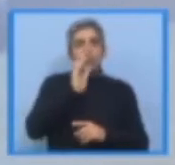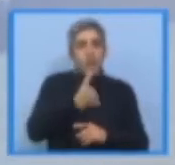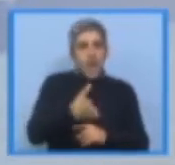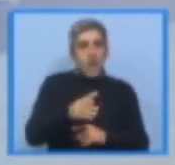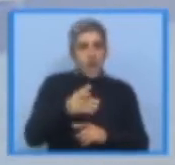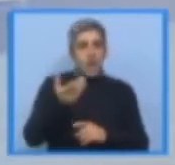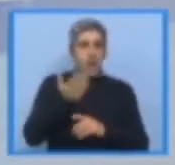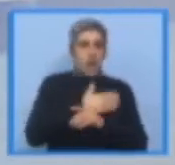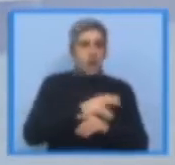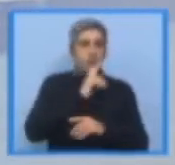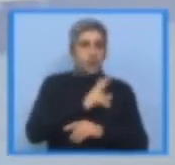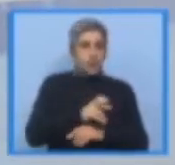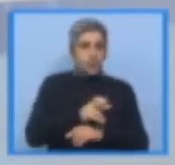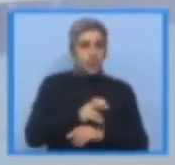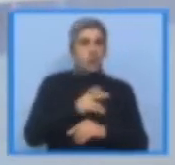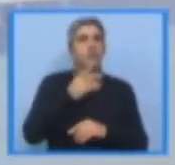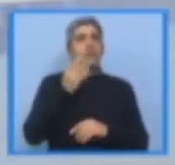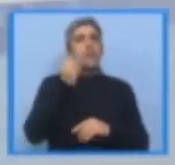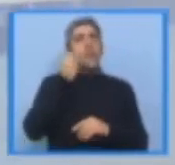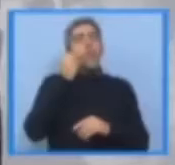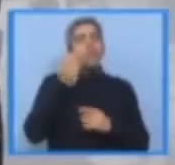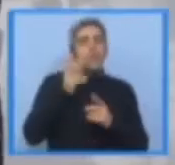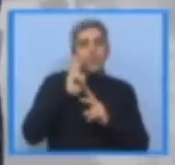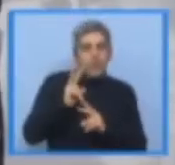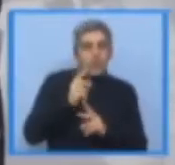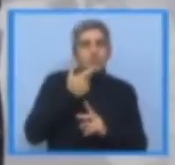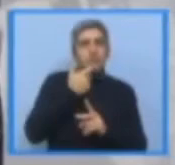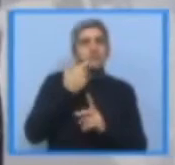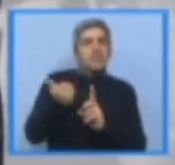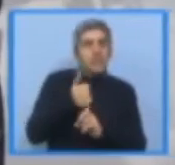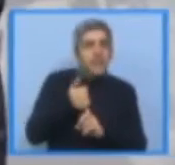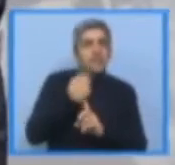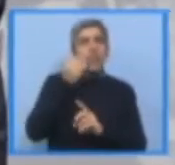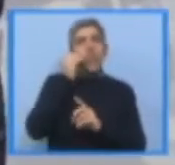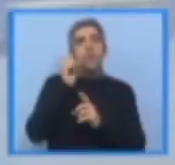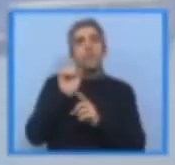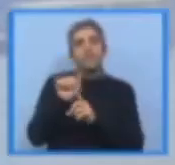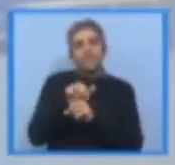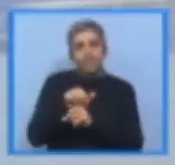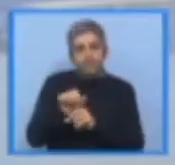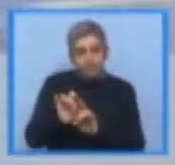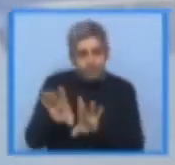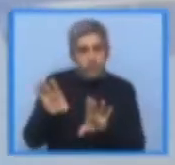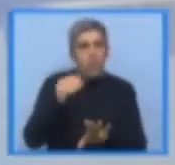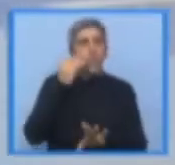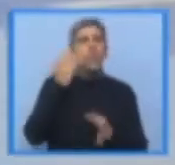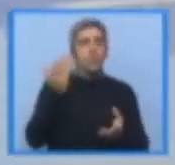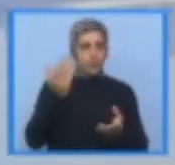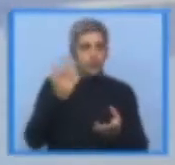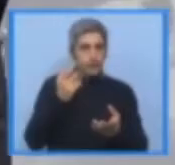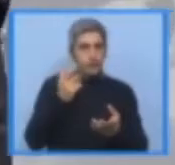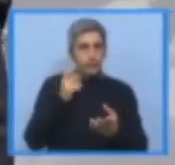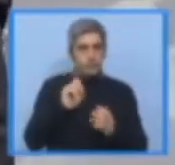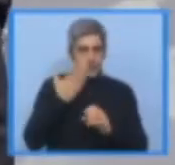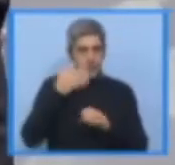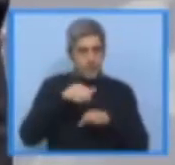agora como podemos reconhecê-las e erradicá-las. E essa muralha, esbater essa muralha é o primeiro passo?